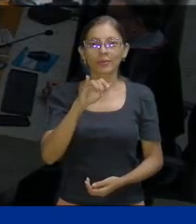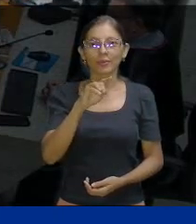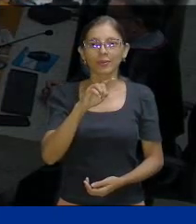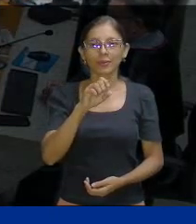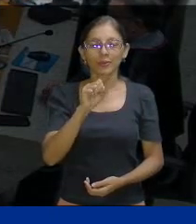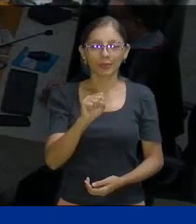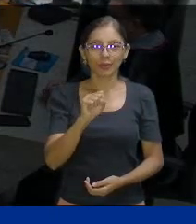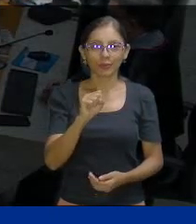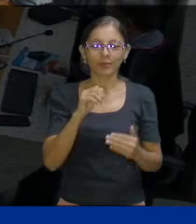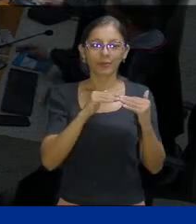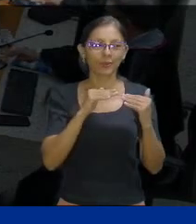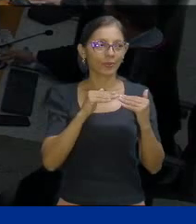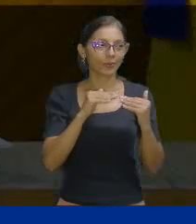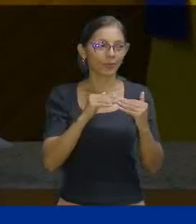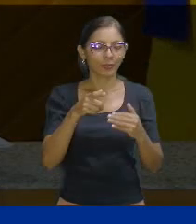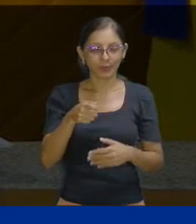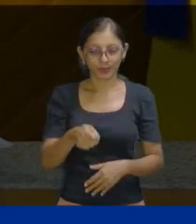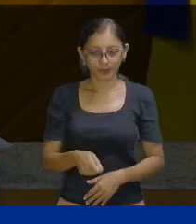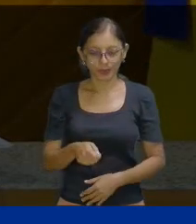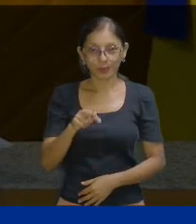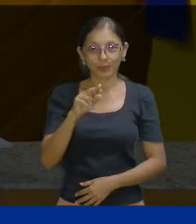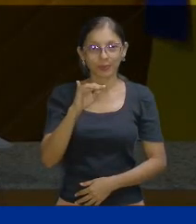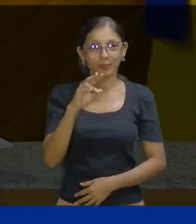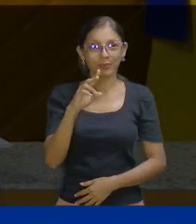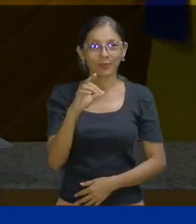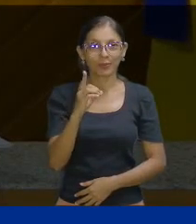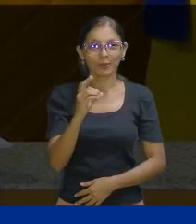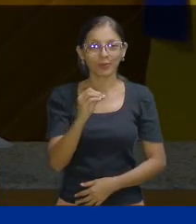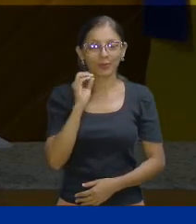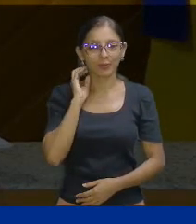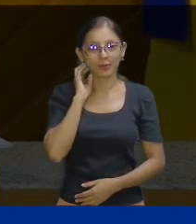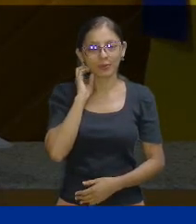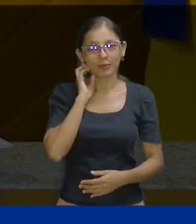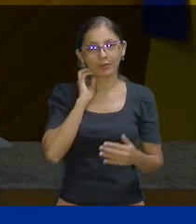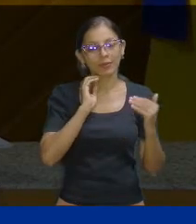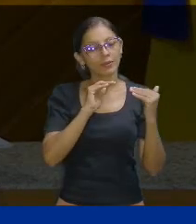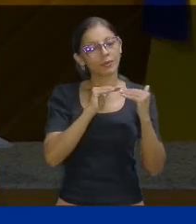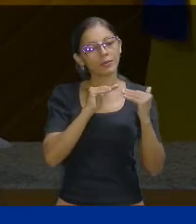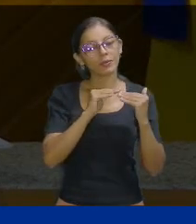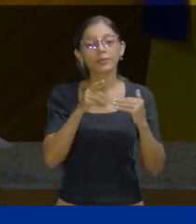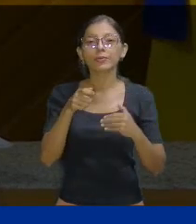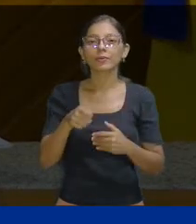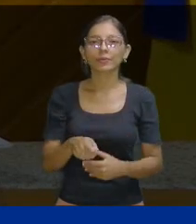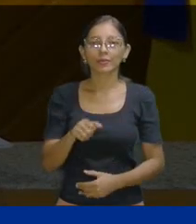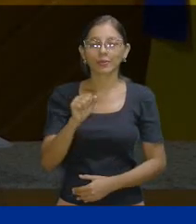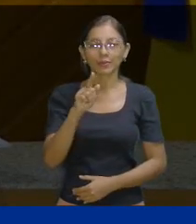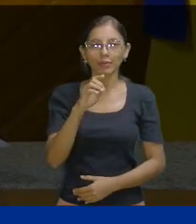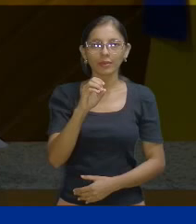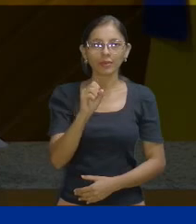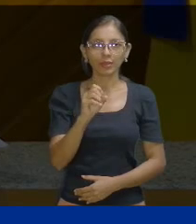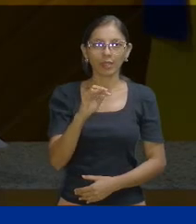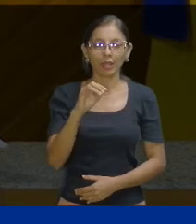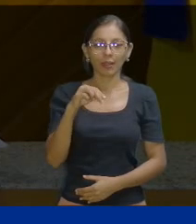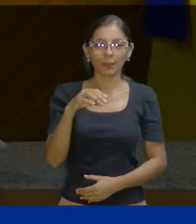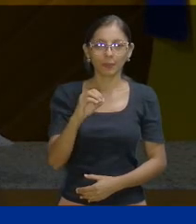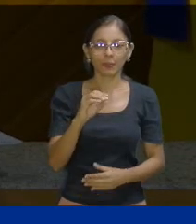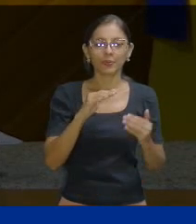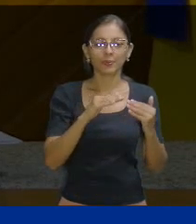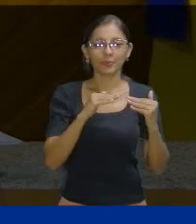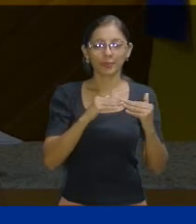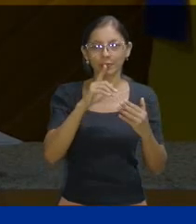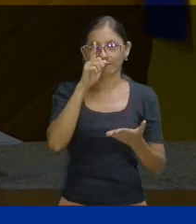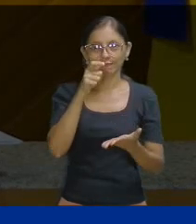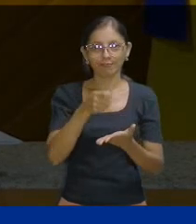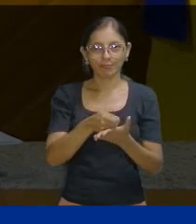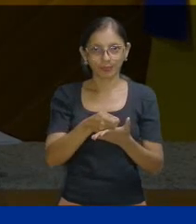Fernando? Também acompanho. Luiz Rivaldo Valente? Também acompanho, senhor presidente. Luiz Agostino Silvério? Acompanho.